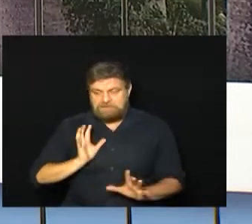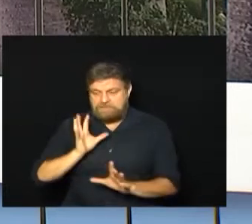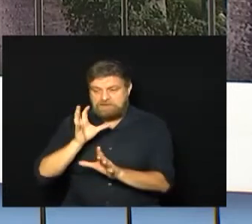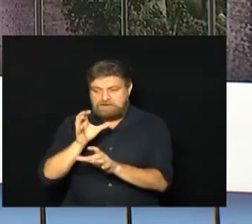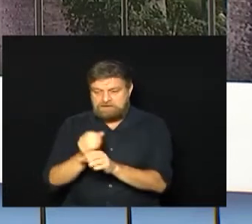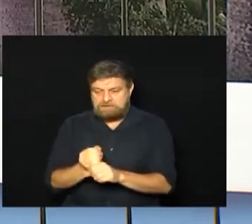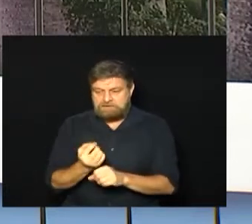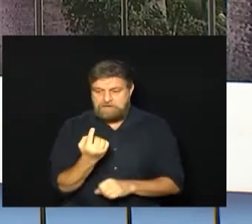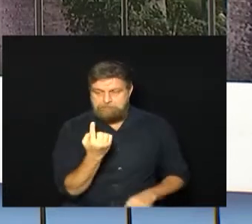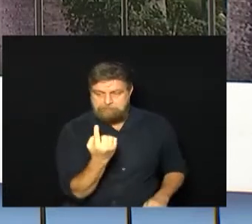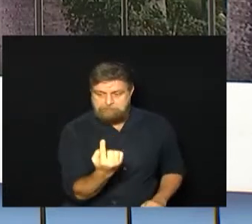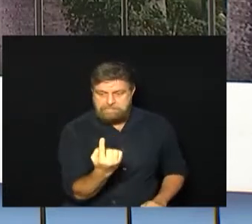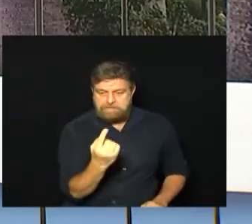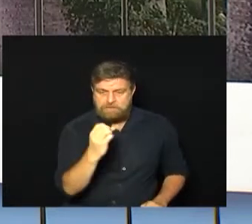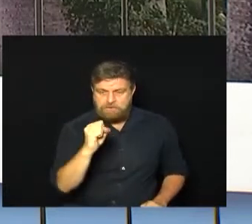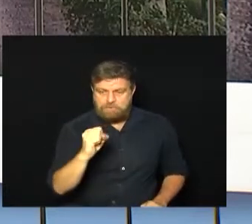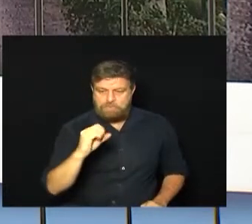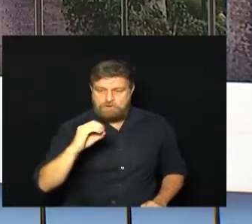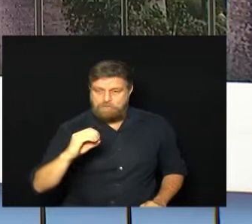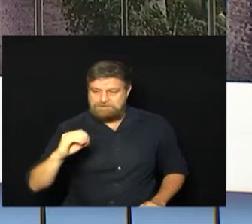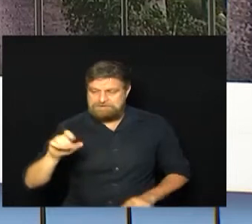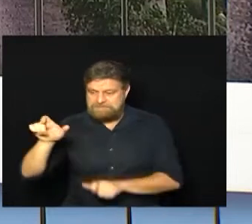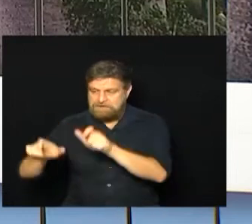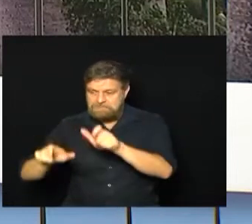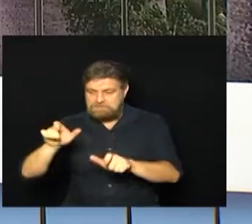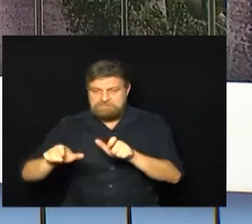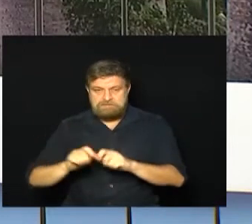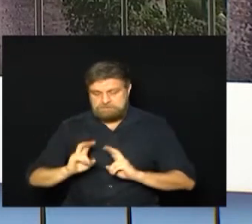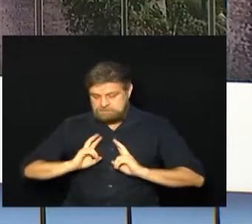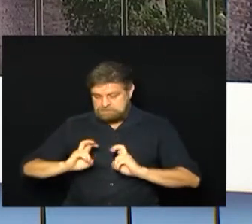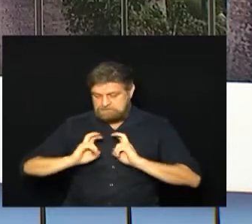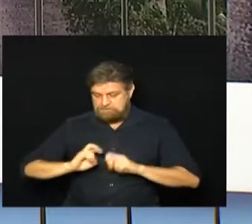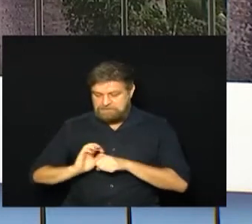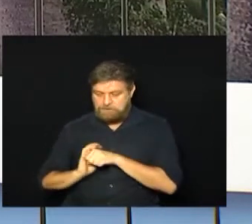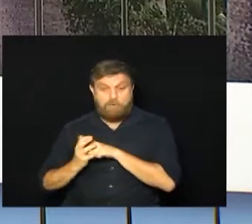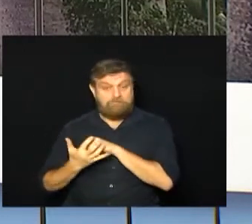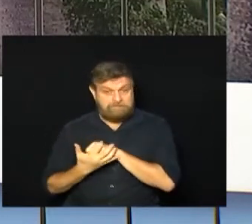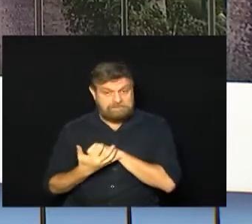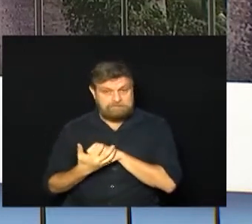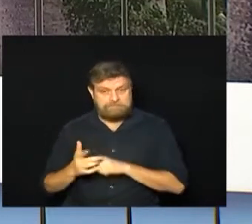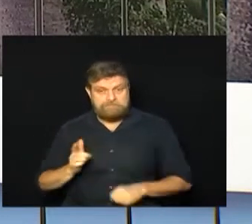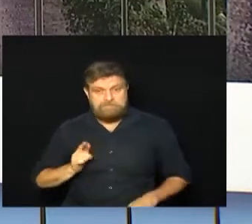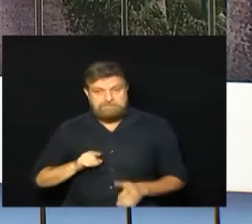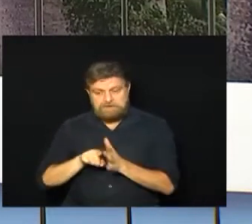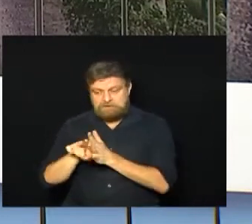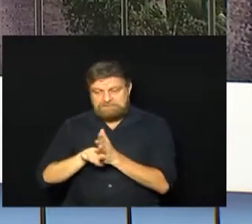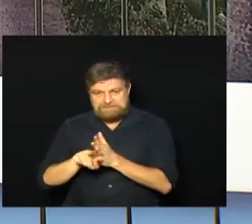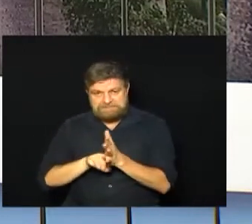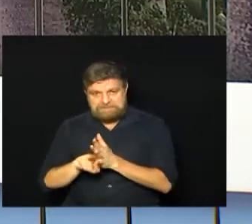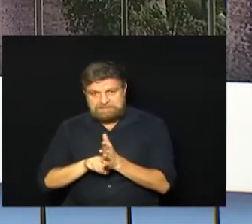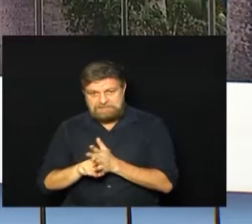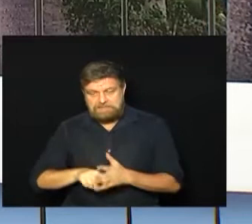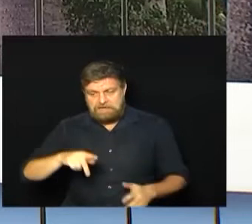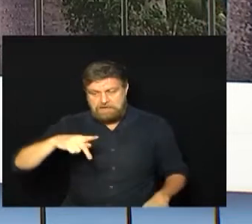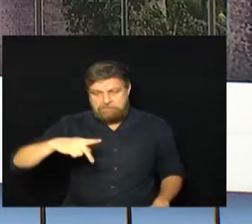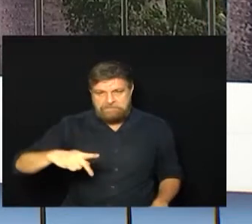de 1.800 pessoas que tiveram sintomas da Covid-19 e realizar, então, esse exame de PCR